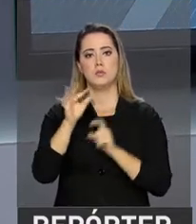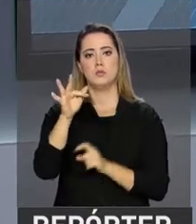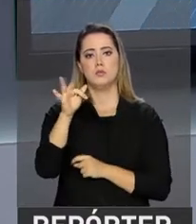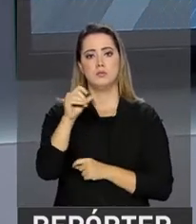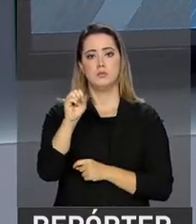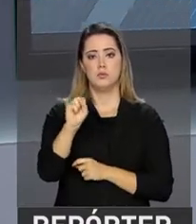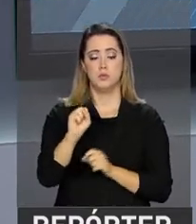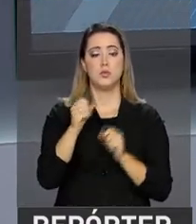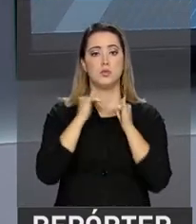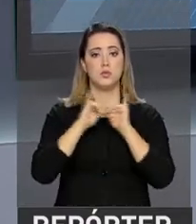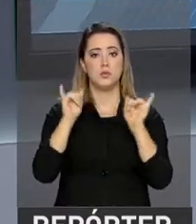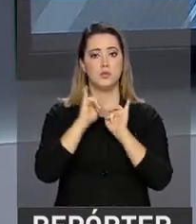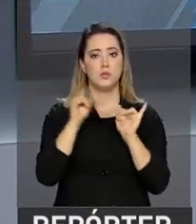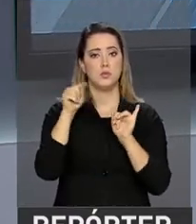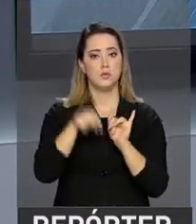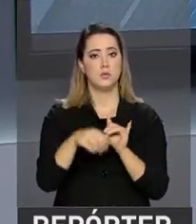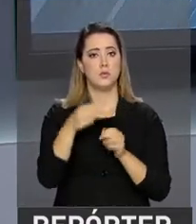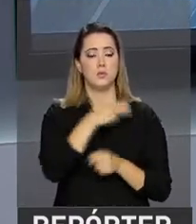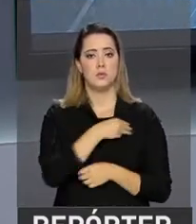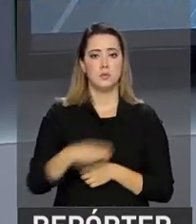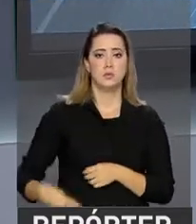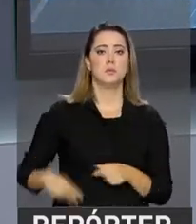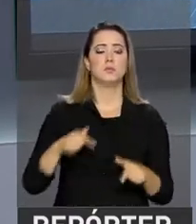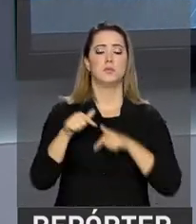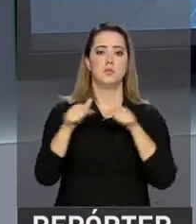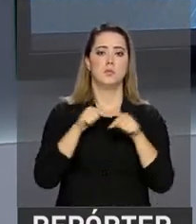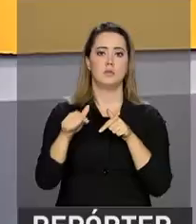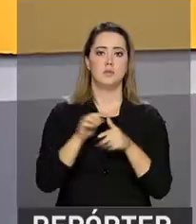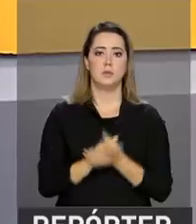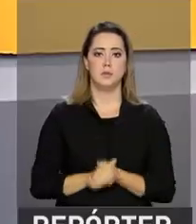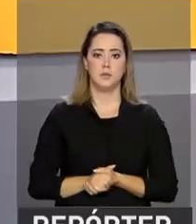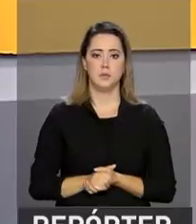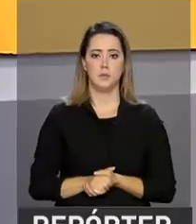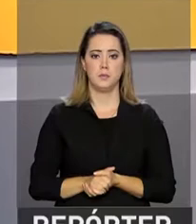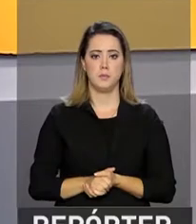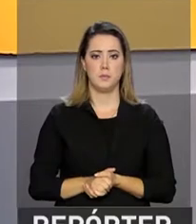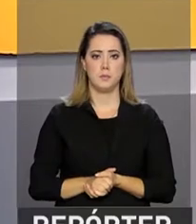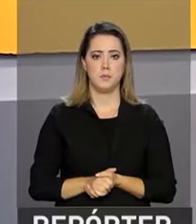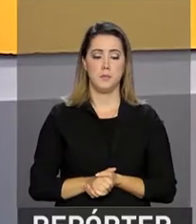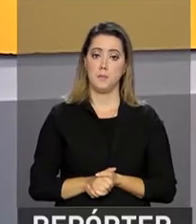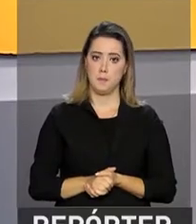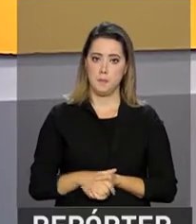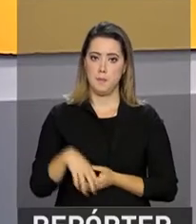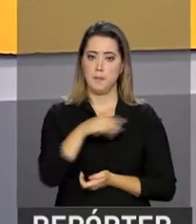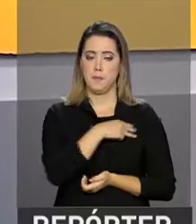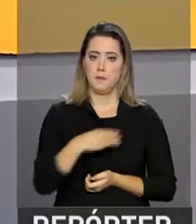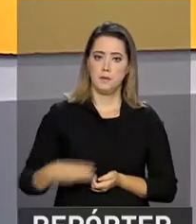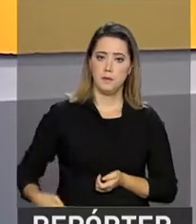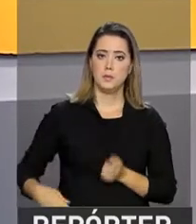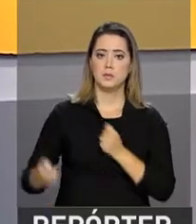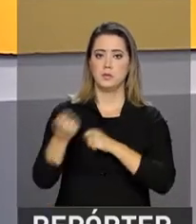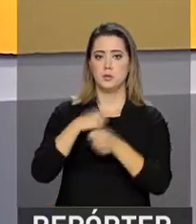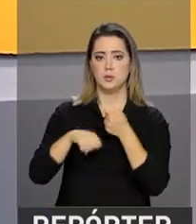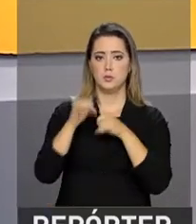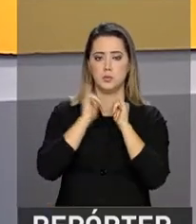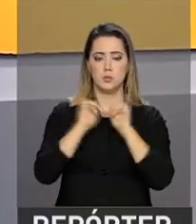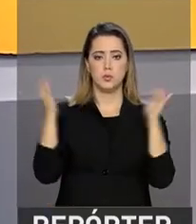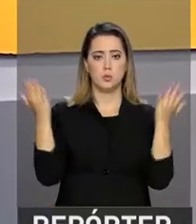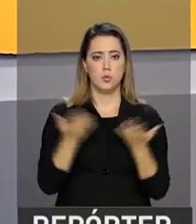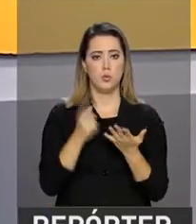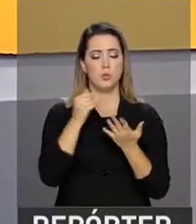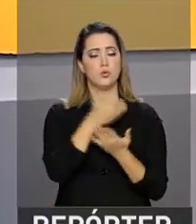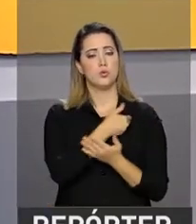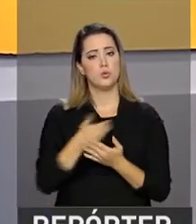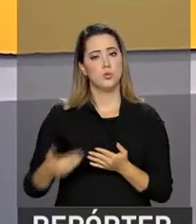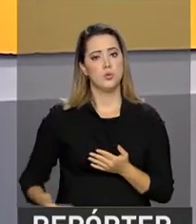FGTS, foram divulgados agora há pouco pelo ministro do Trabalho. E o ministro da Fazenda, Henrique Meirelles, anunciou hoje que o